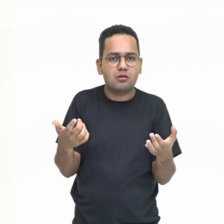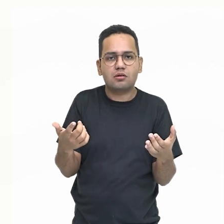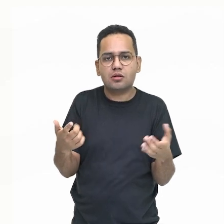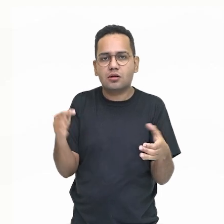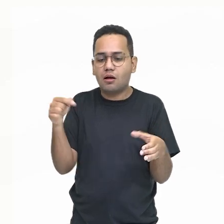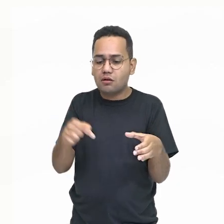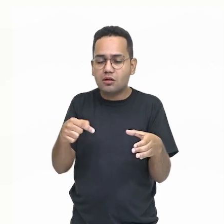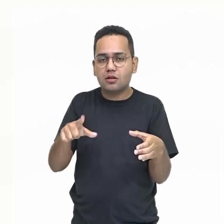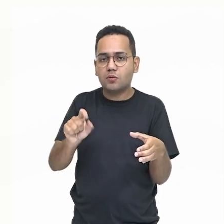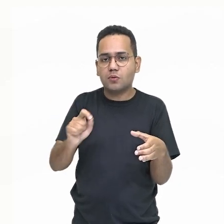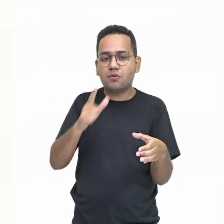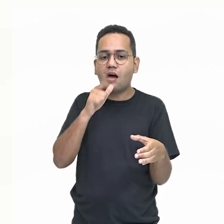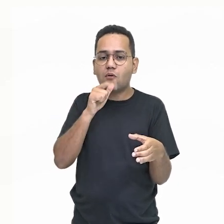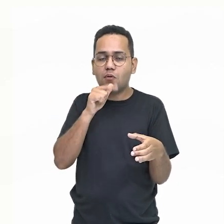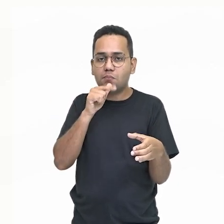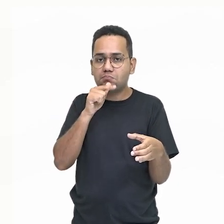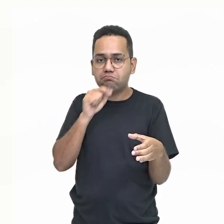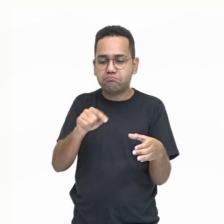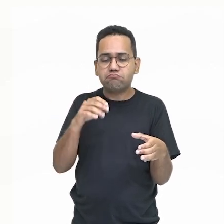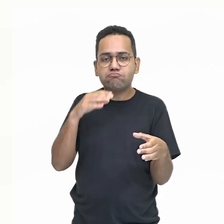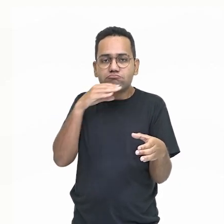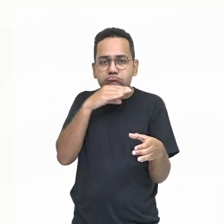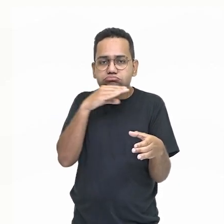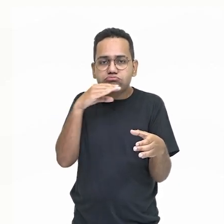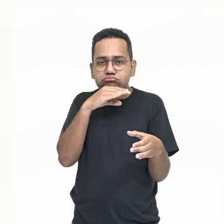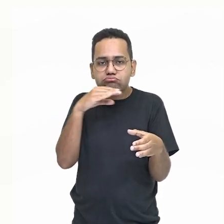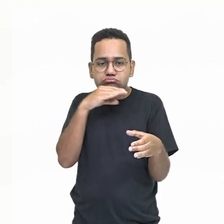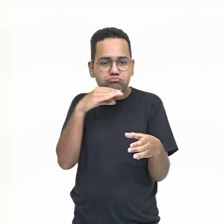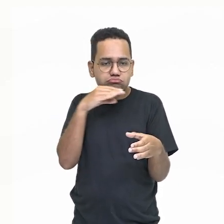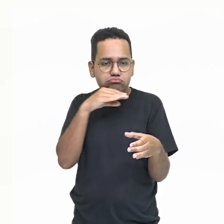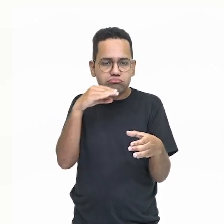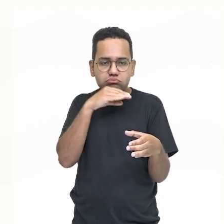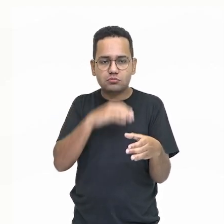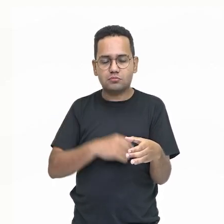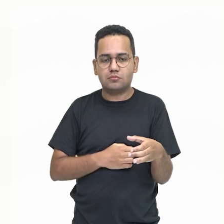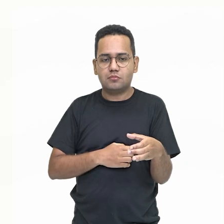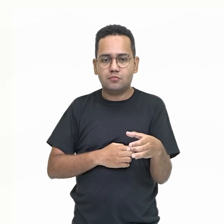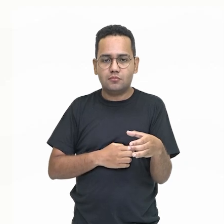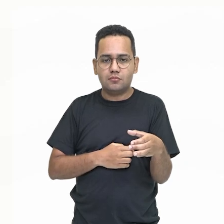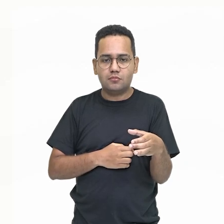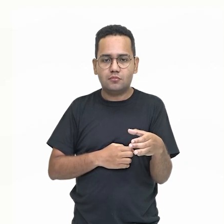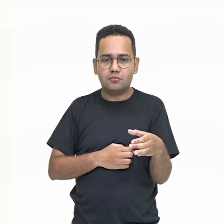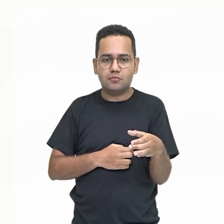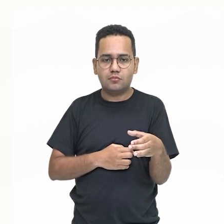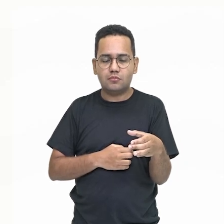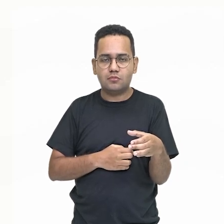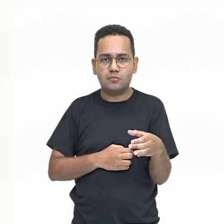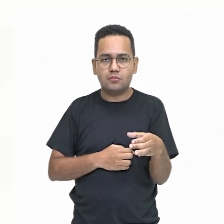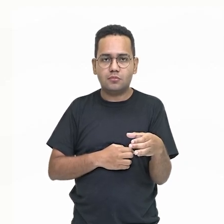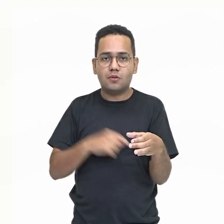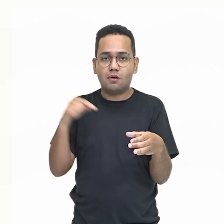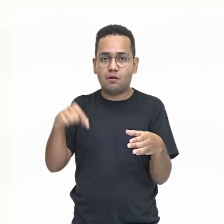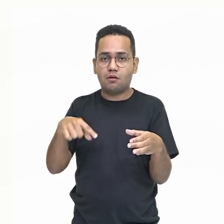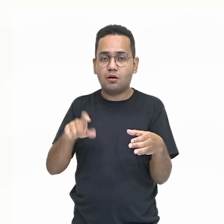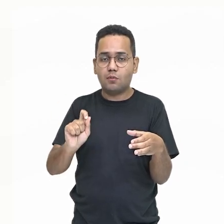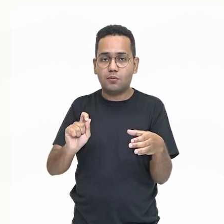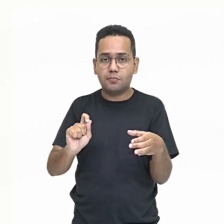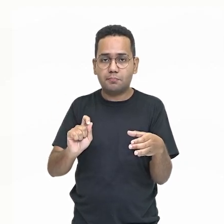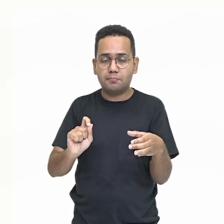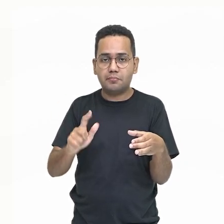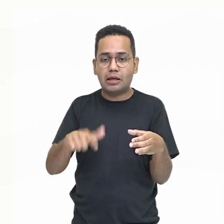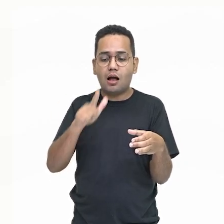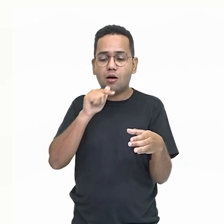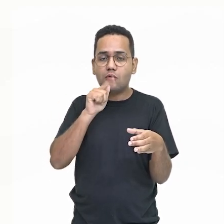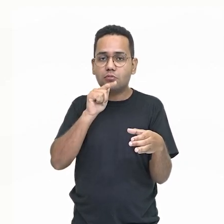aquecer, você tem a água quente na parte inferior. No caso, se eu estiver falando aí de uma panela